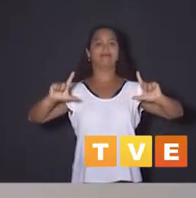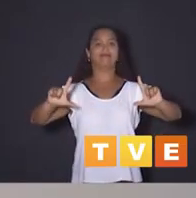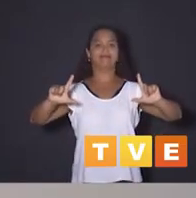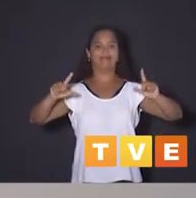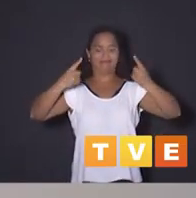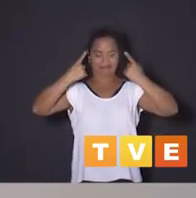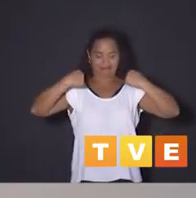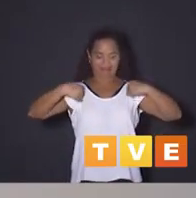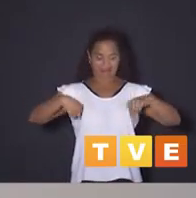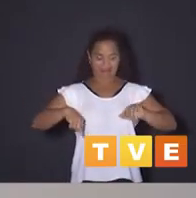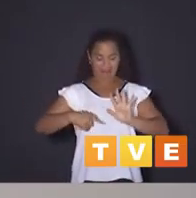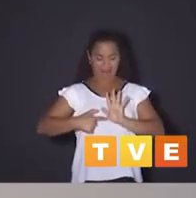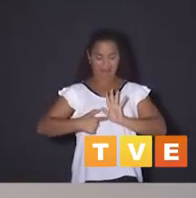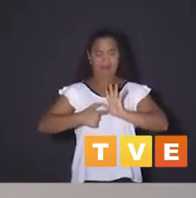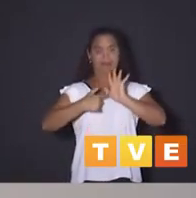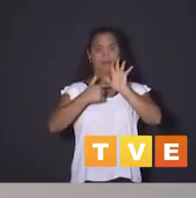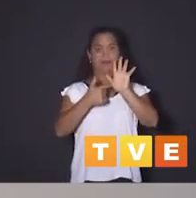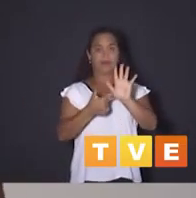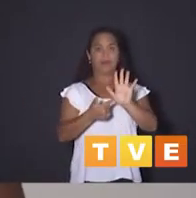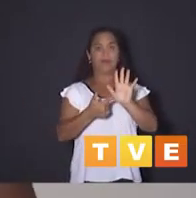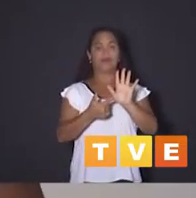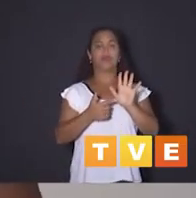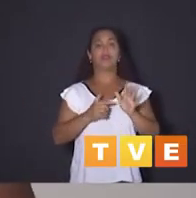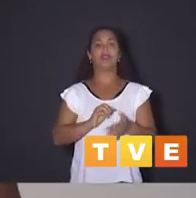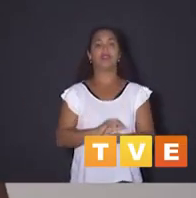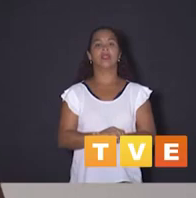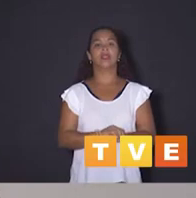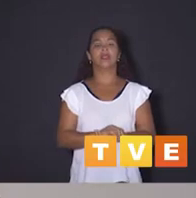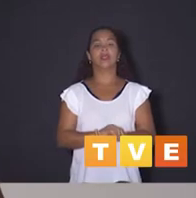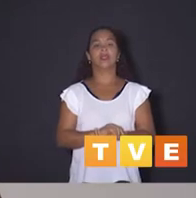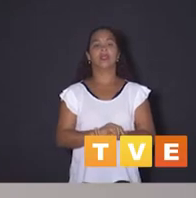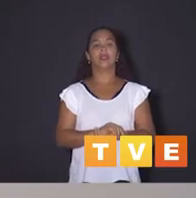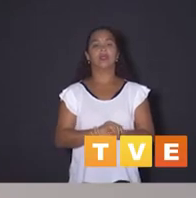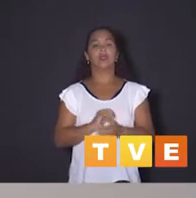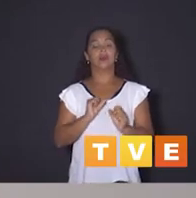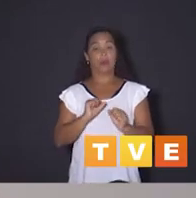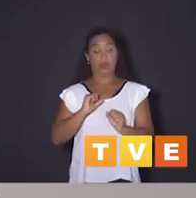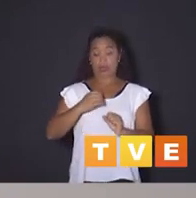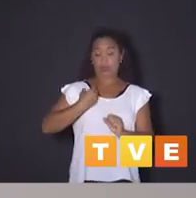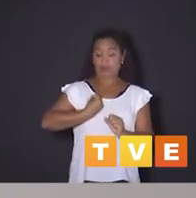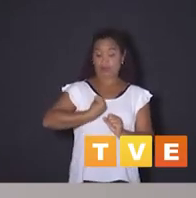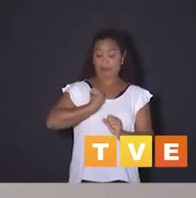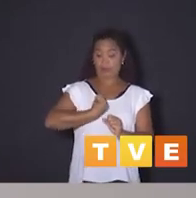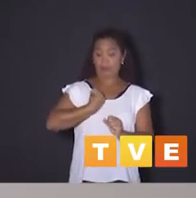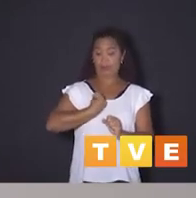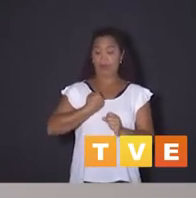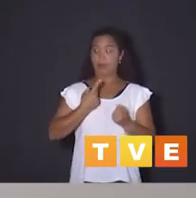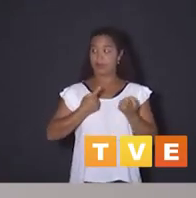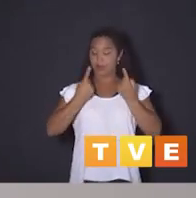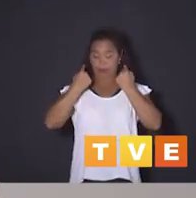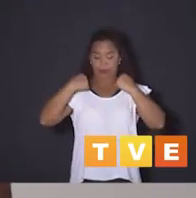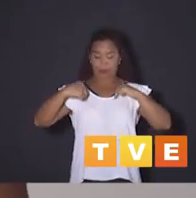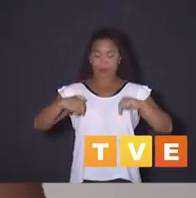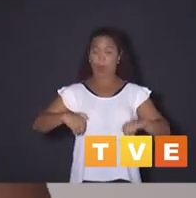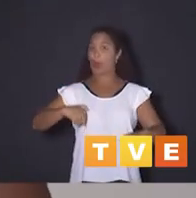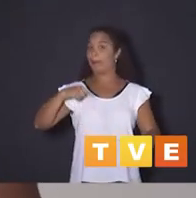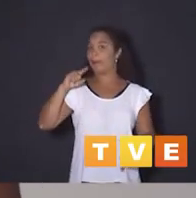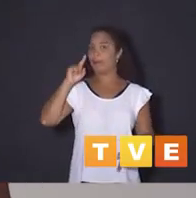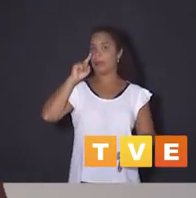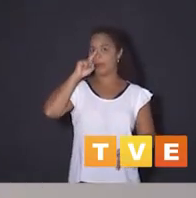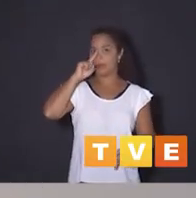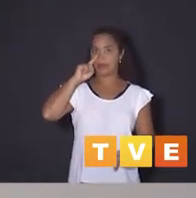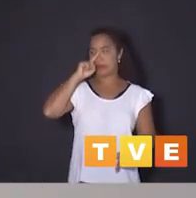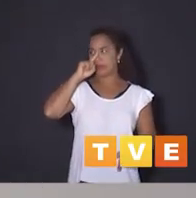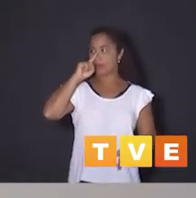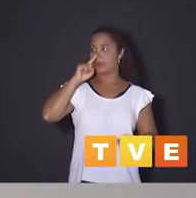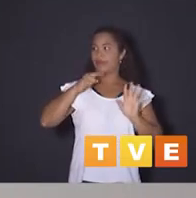experimentação experimentações desculpa colocam a vida de determinados corpos henry quando a gente fala